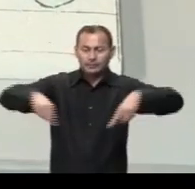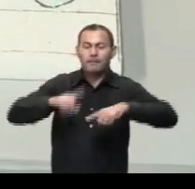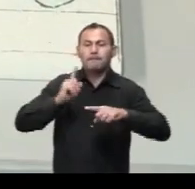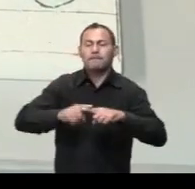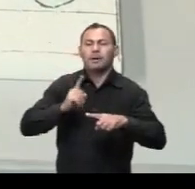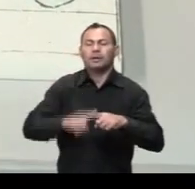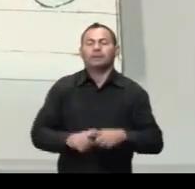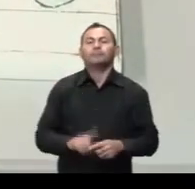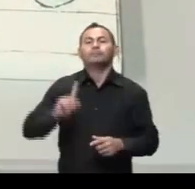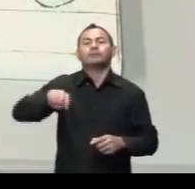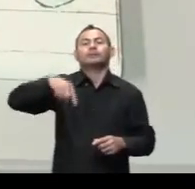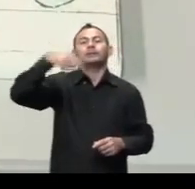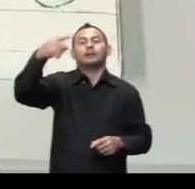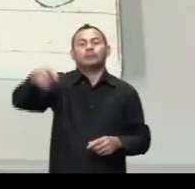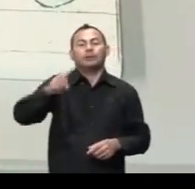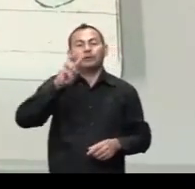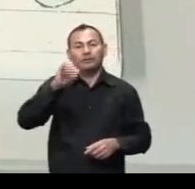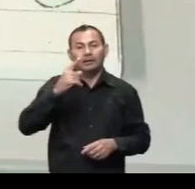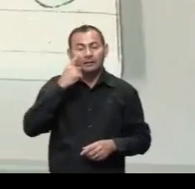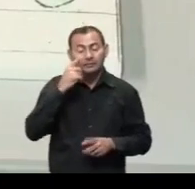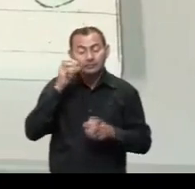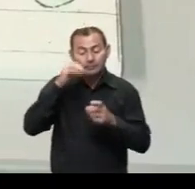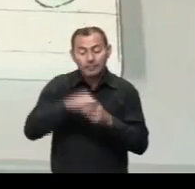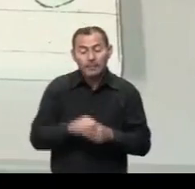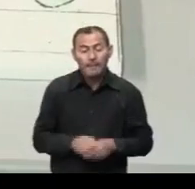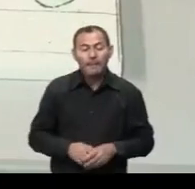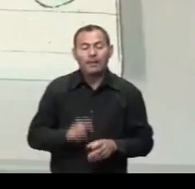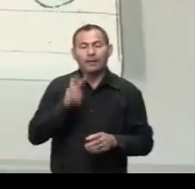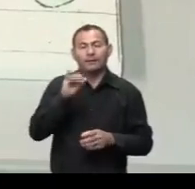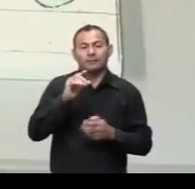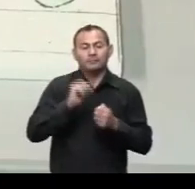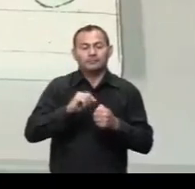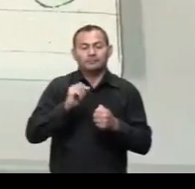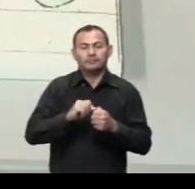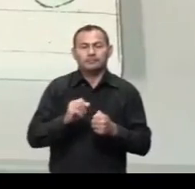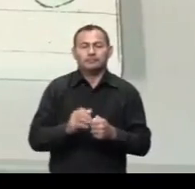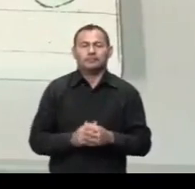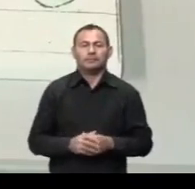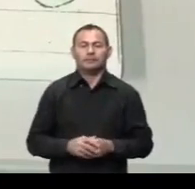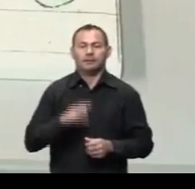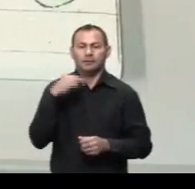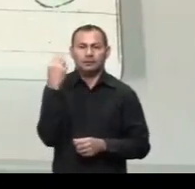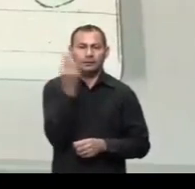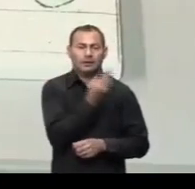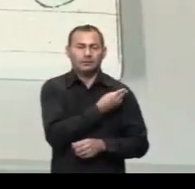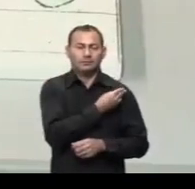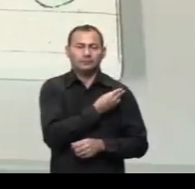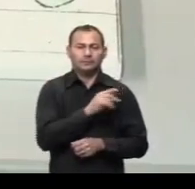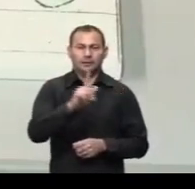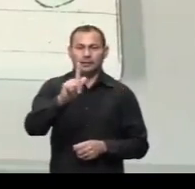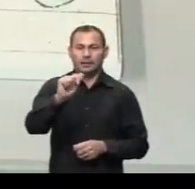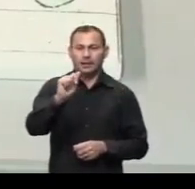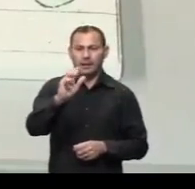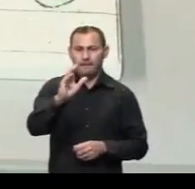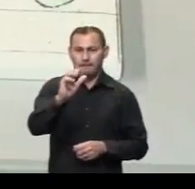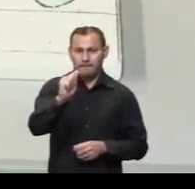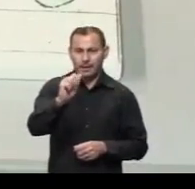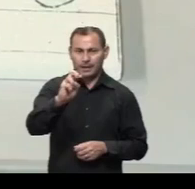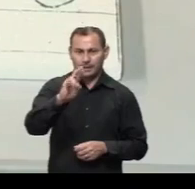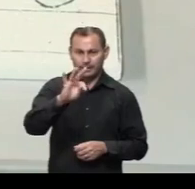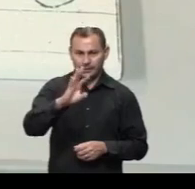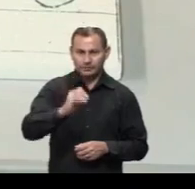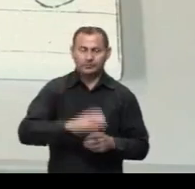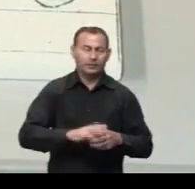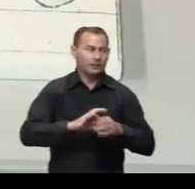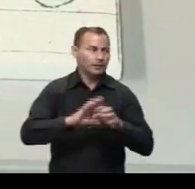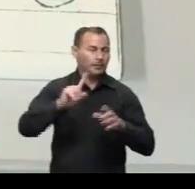Por quê? Porque depois a gente vai vir aqui e vai fazer o nosso gabarito, tá? Isso aqui a